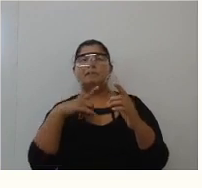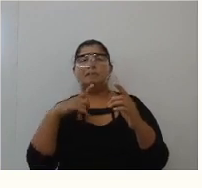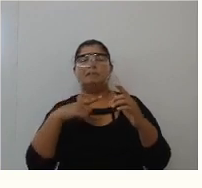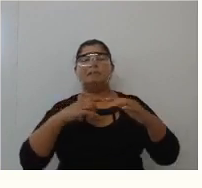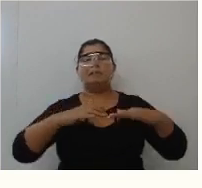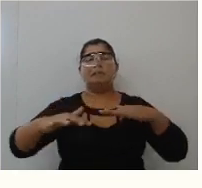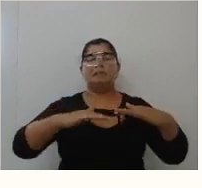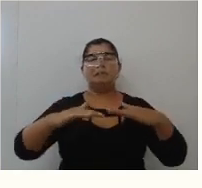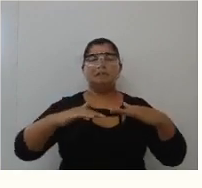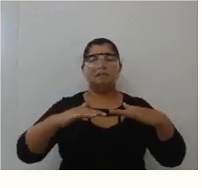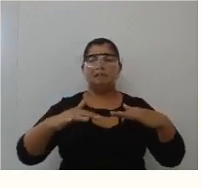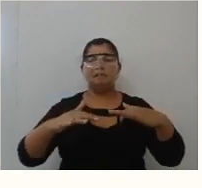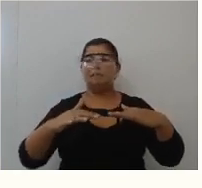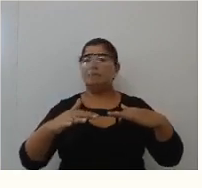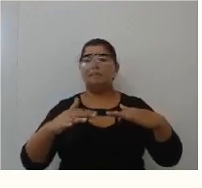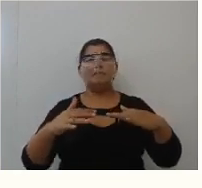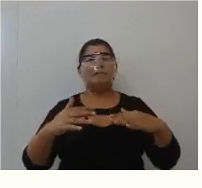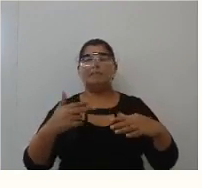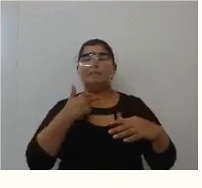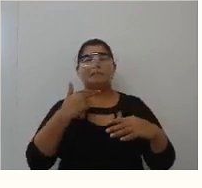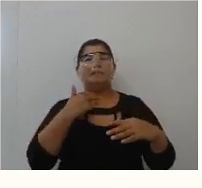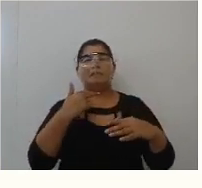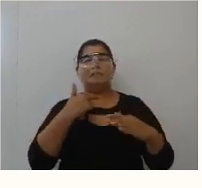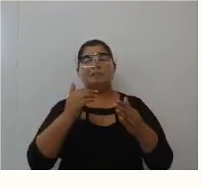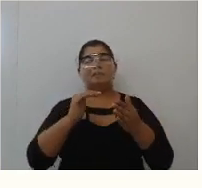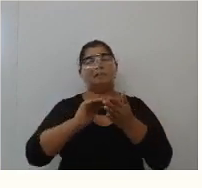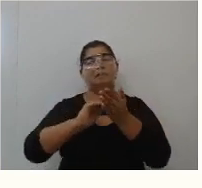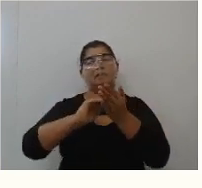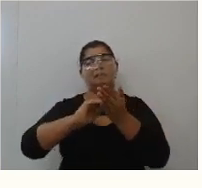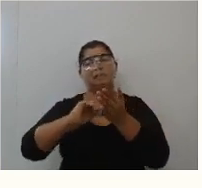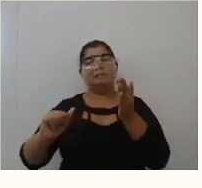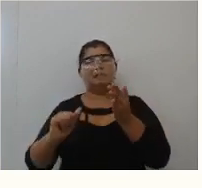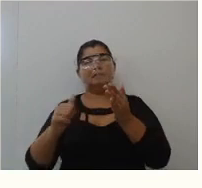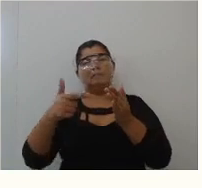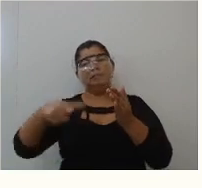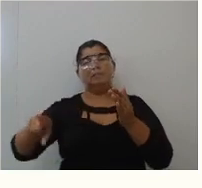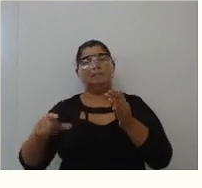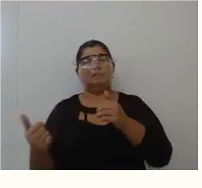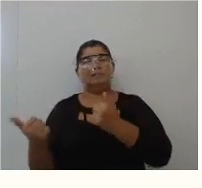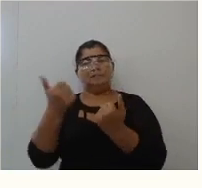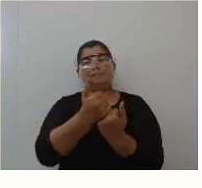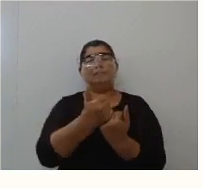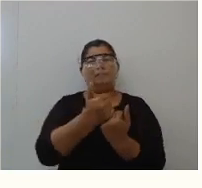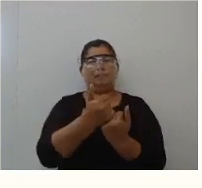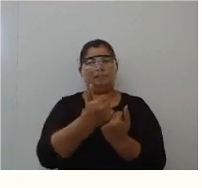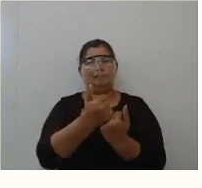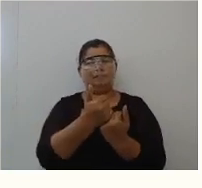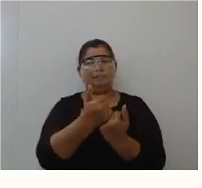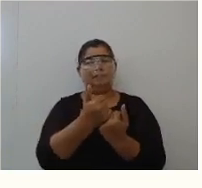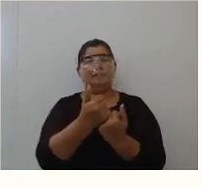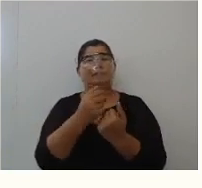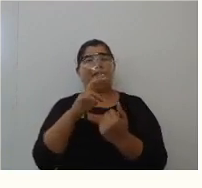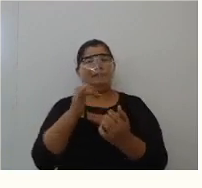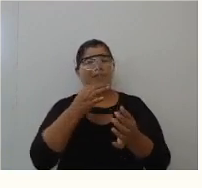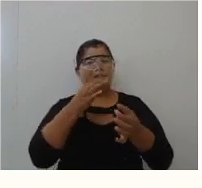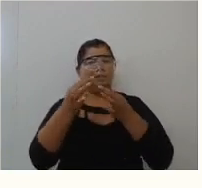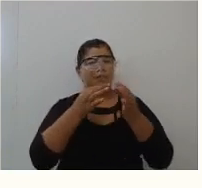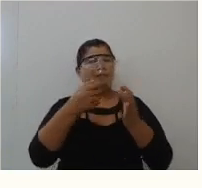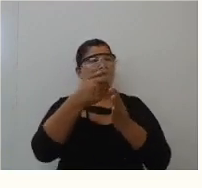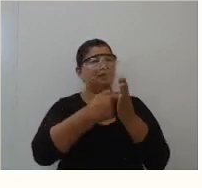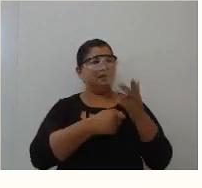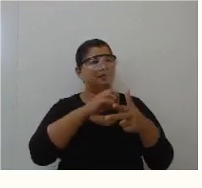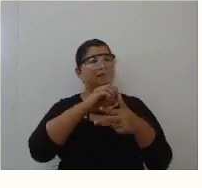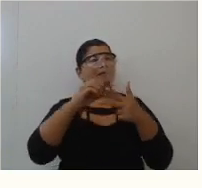ação não tem o poder de eliminar outra. Antes de encerrar nossa aula, vou dar umas dicas de redação para o Enem,